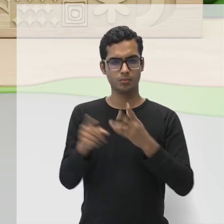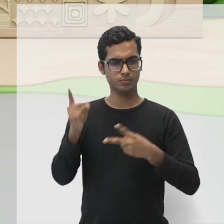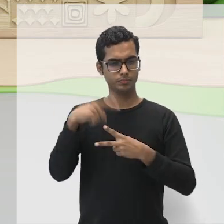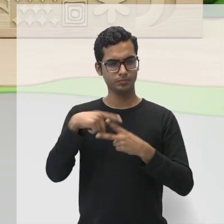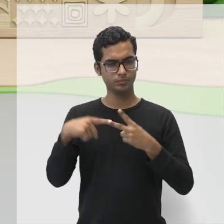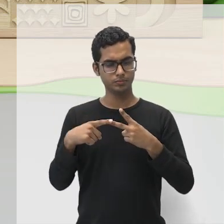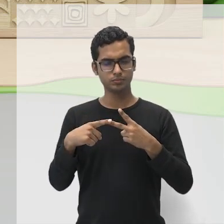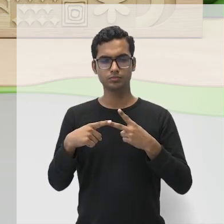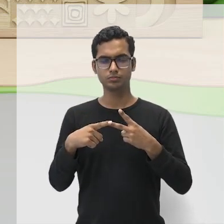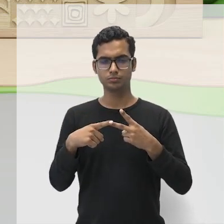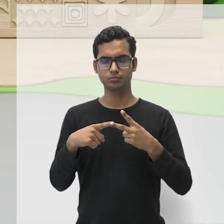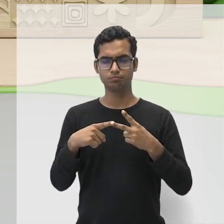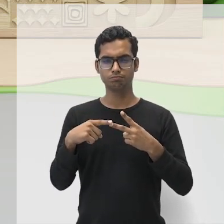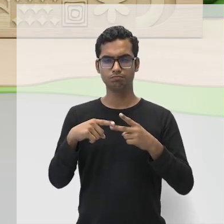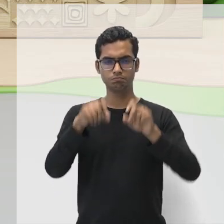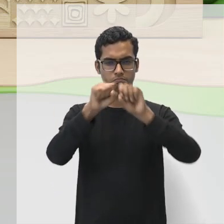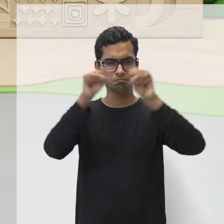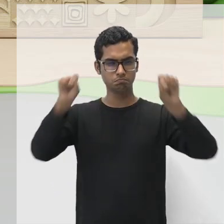sistemas.